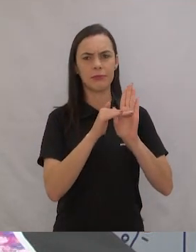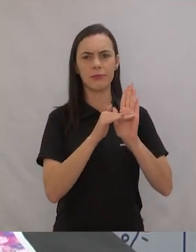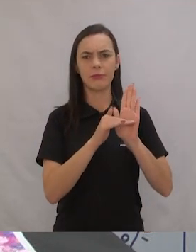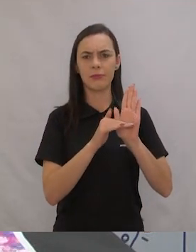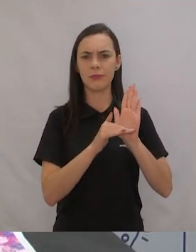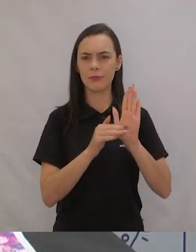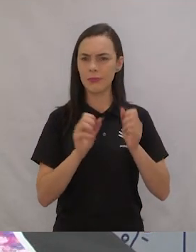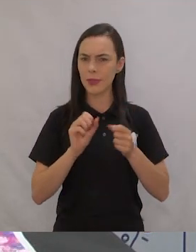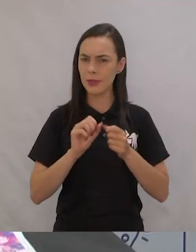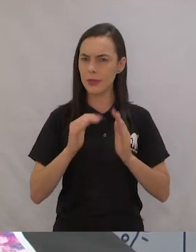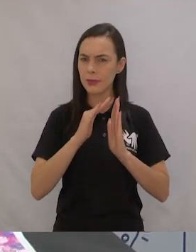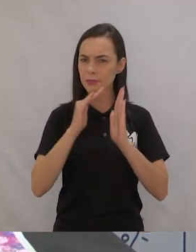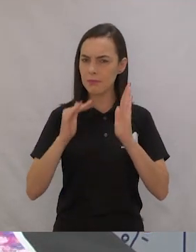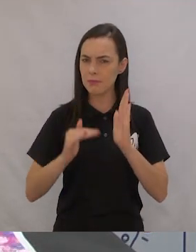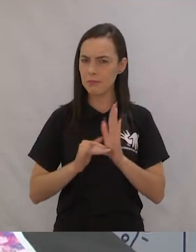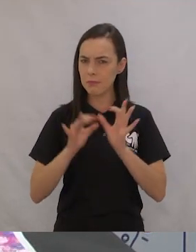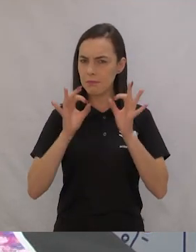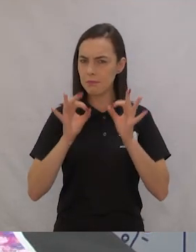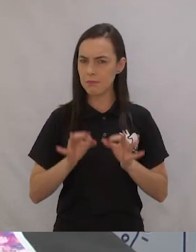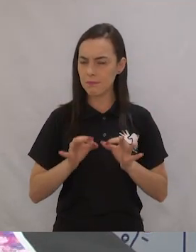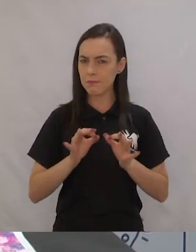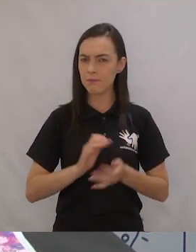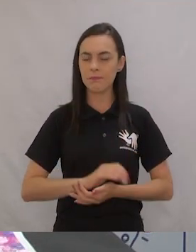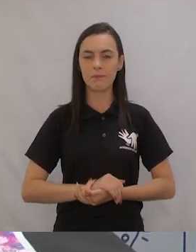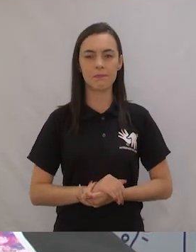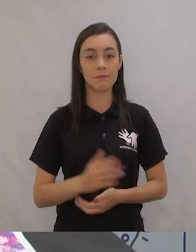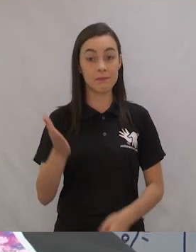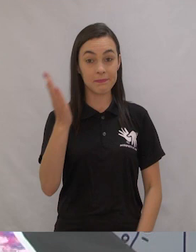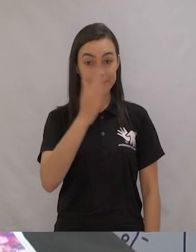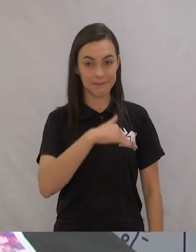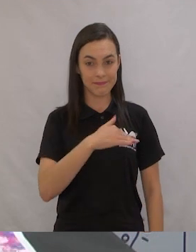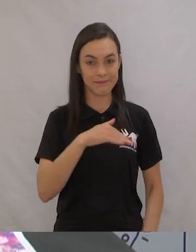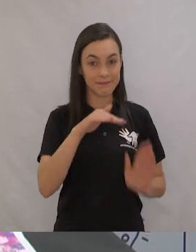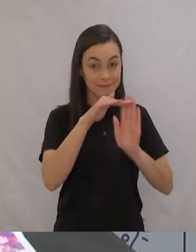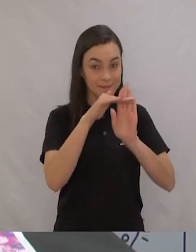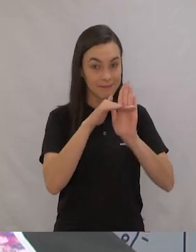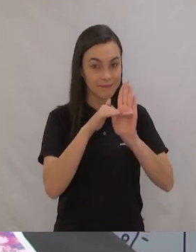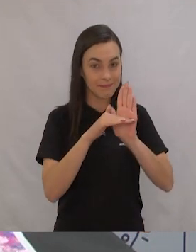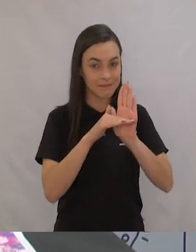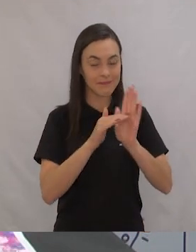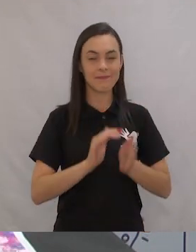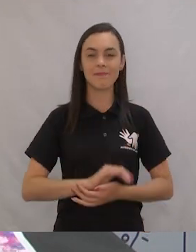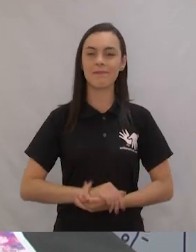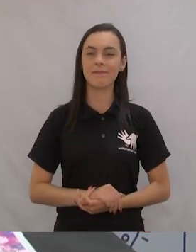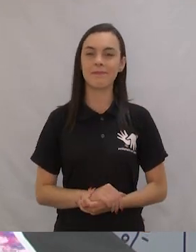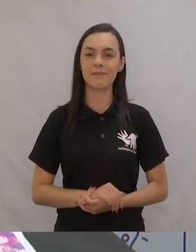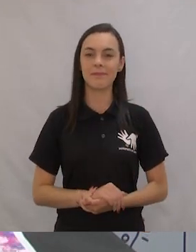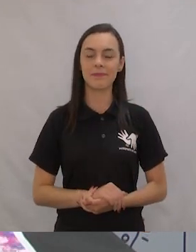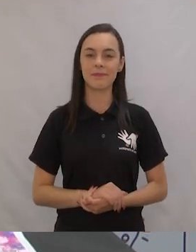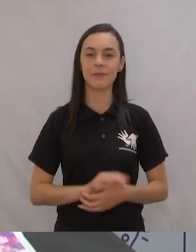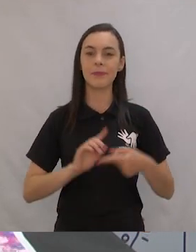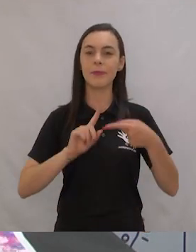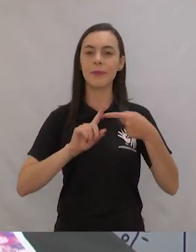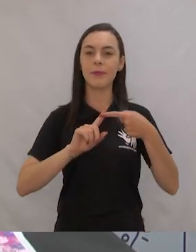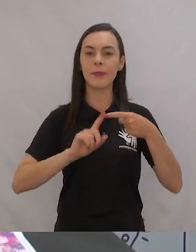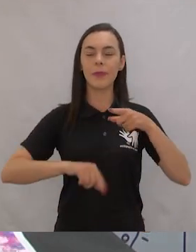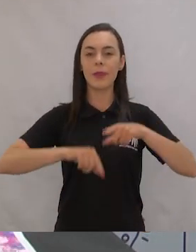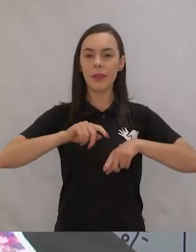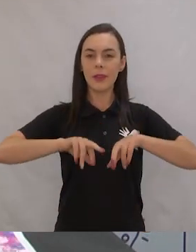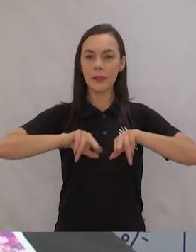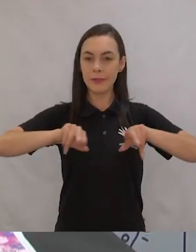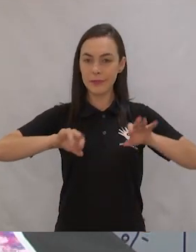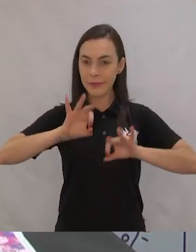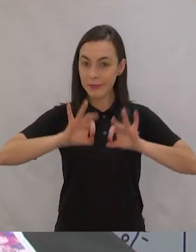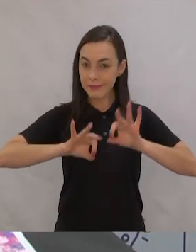concluir todas as nossas atividades do dia. Vamos lá para a nossa rotina final? Nós separamos